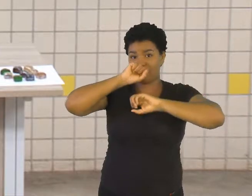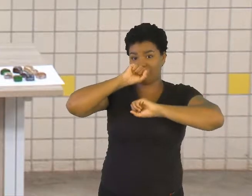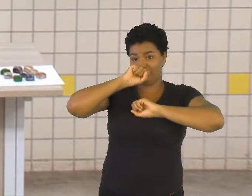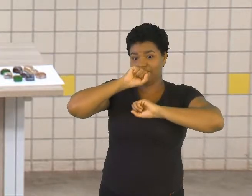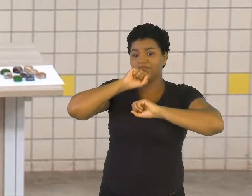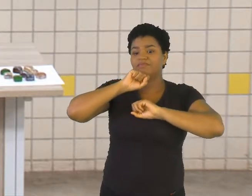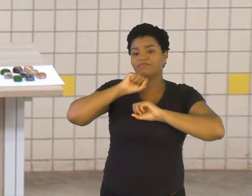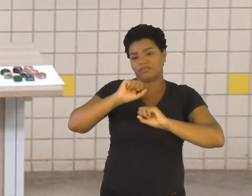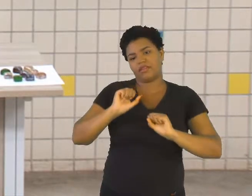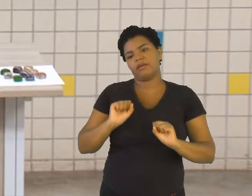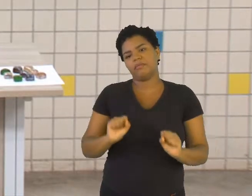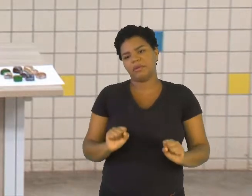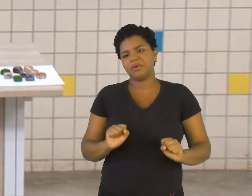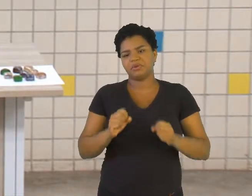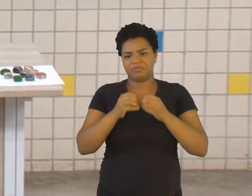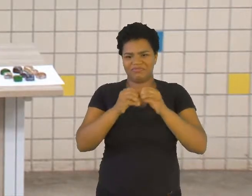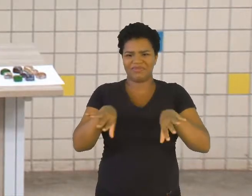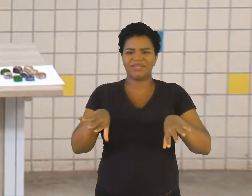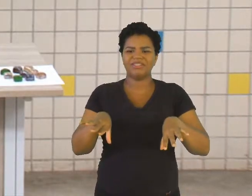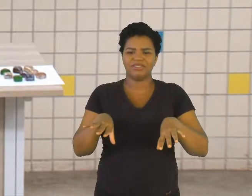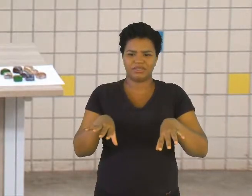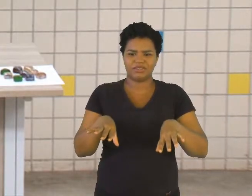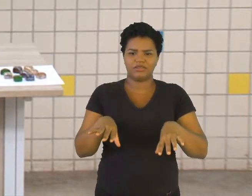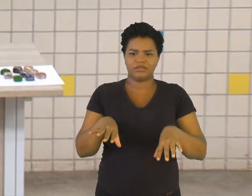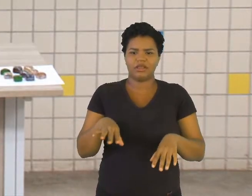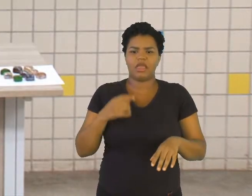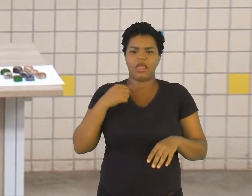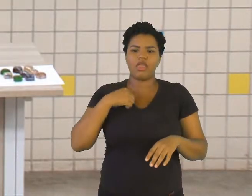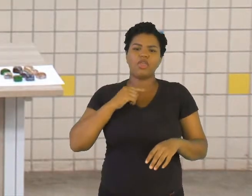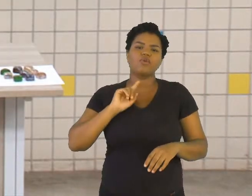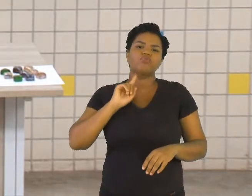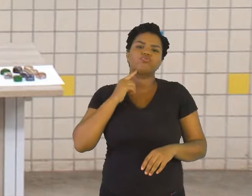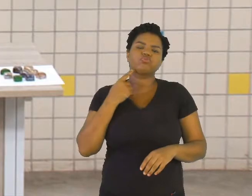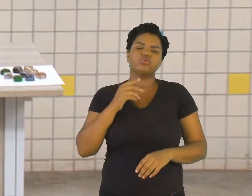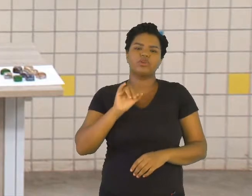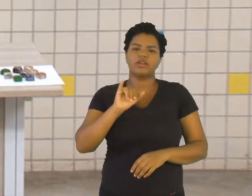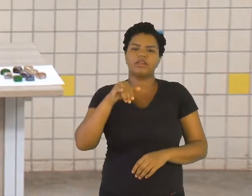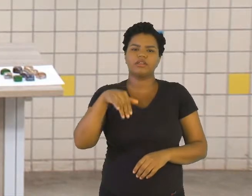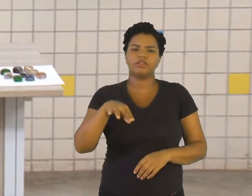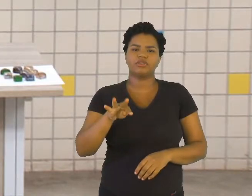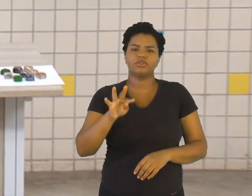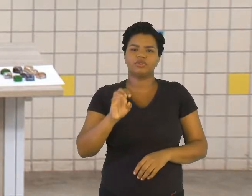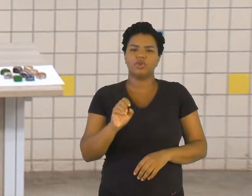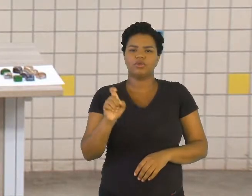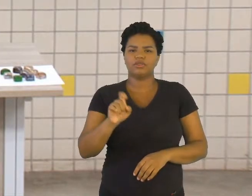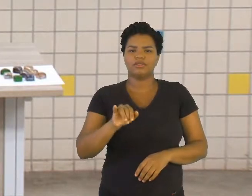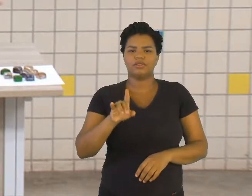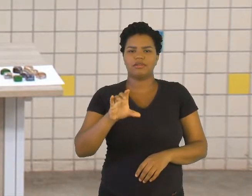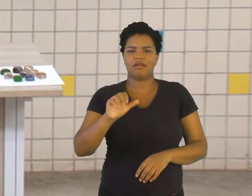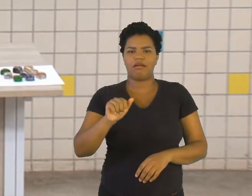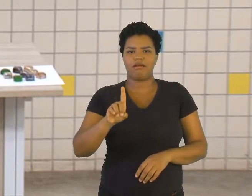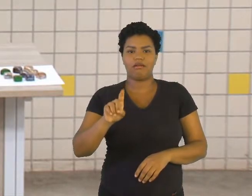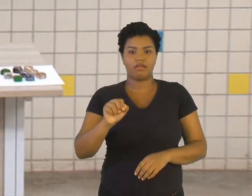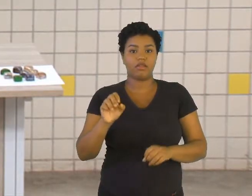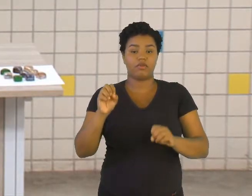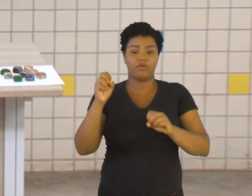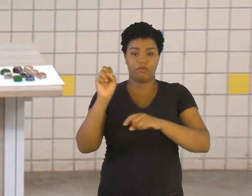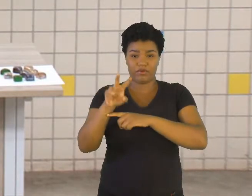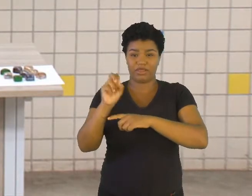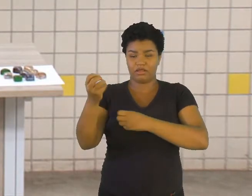ter um prejuízo, vou ser intoxicada com o veneno. E isso muitas vezes